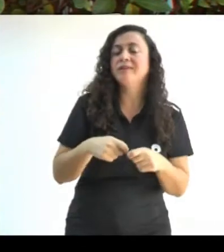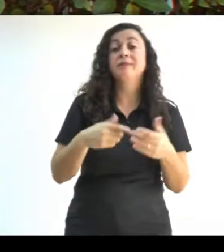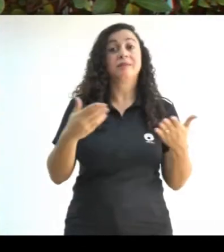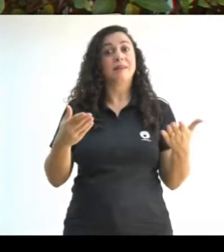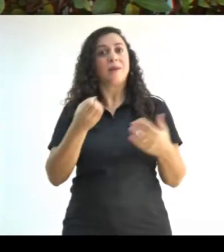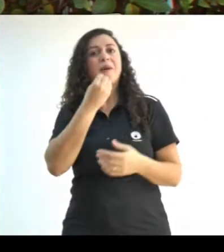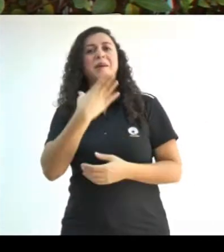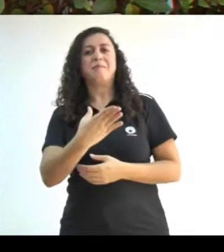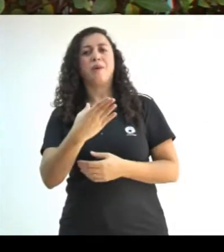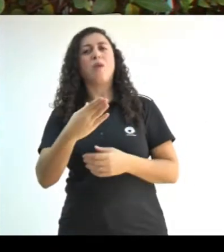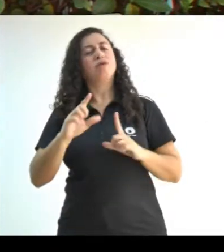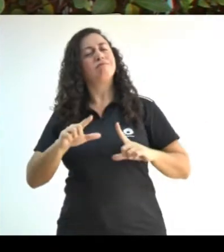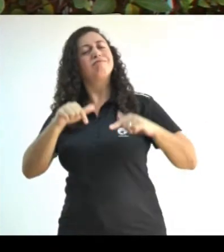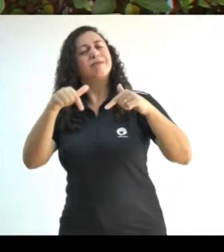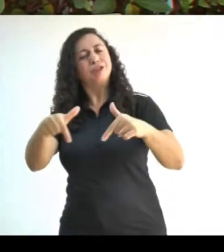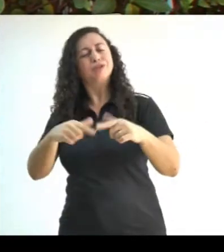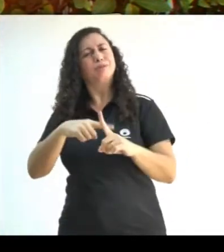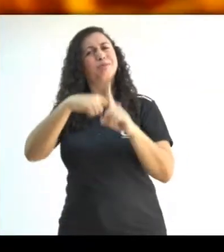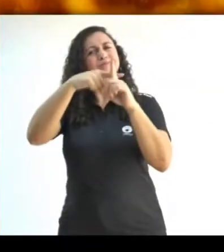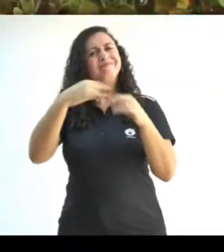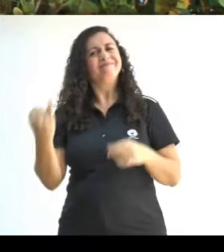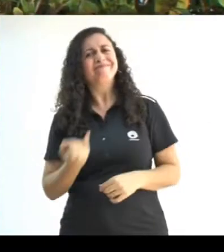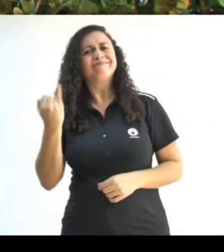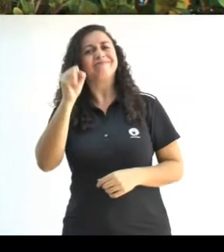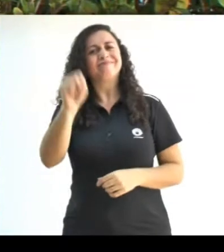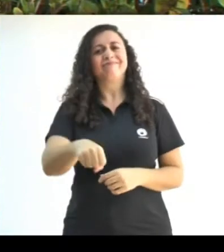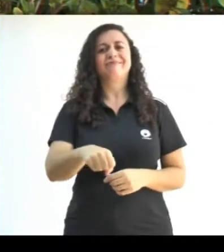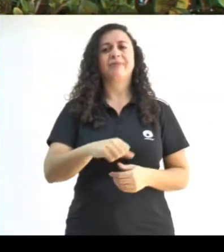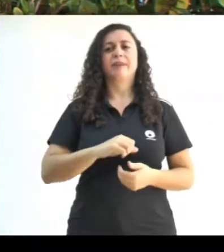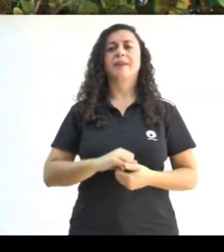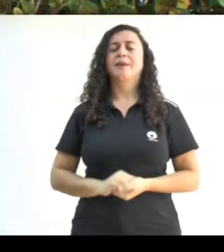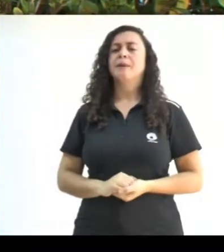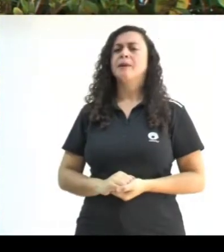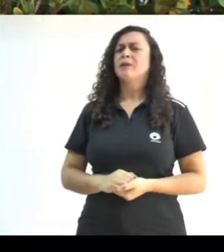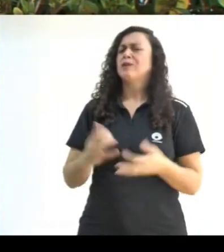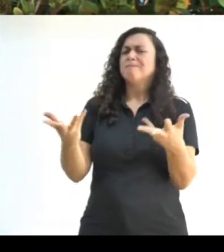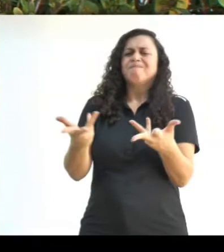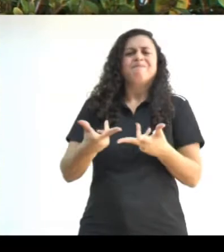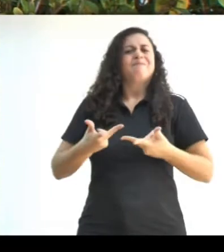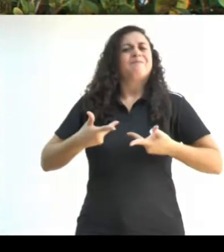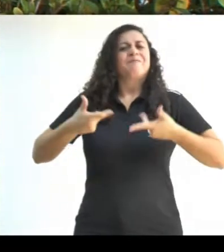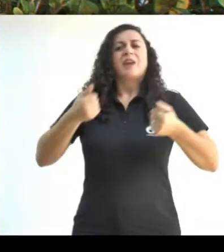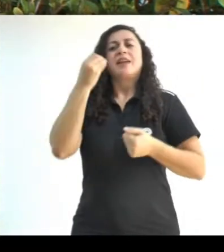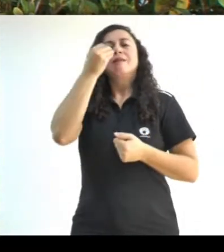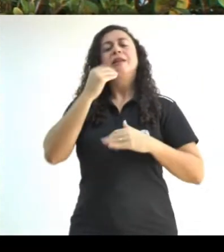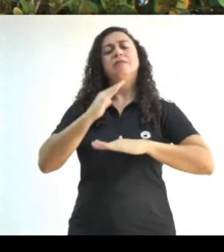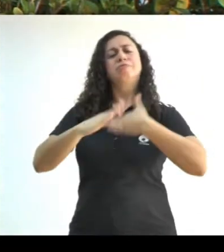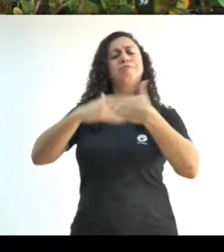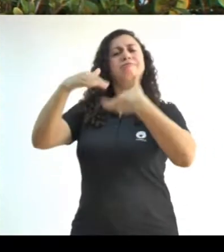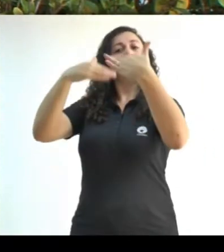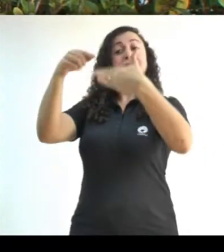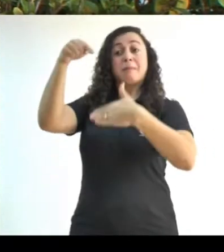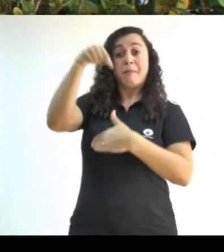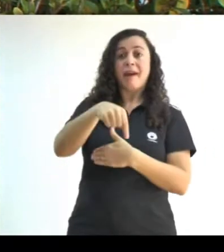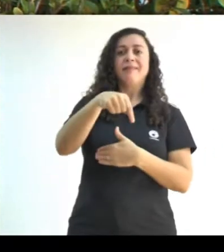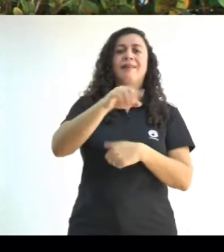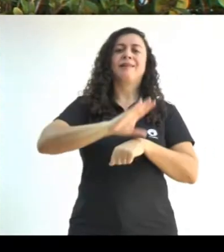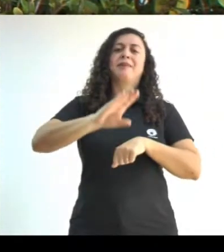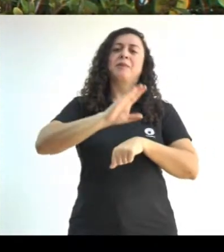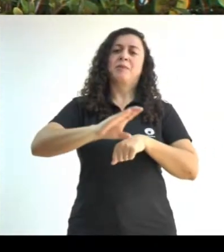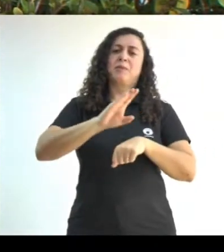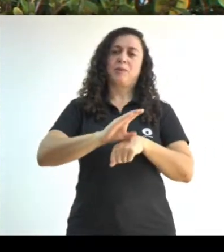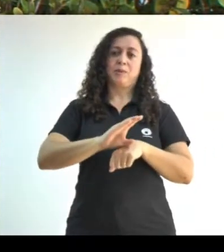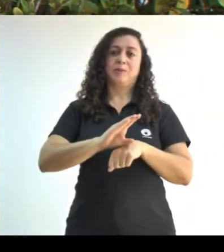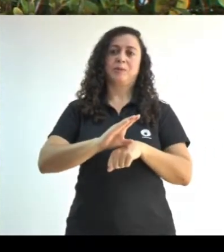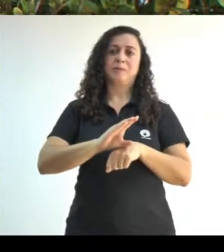Então, sim, eu acho que essas ações afirmativas são muito importantes. Assim, é sensacional a experiência de crescimento que você tem ali e